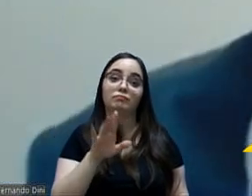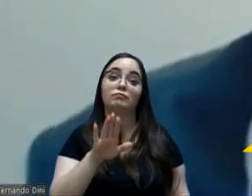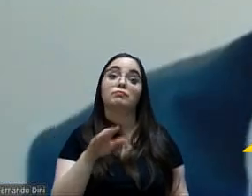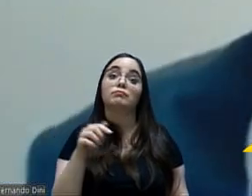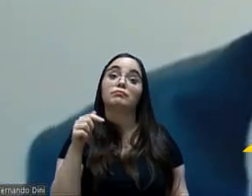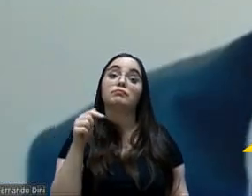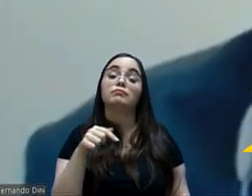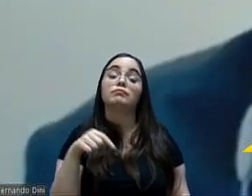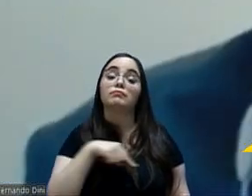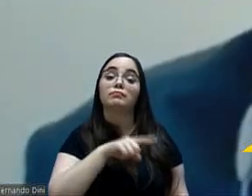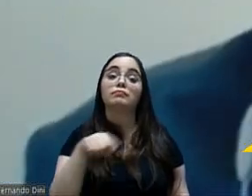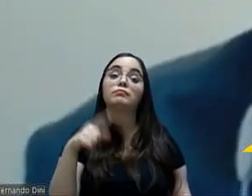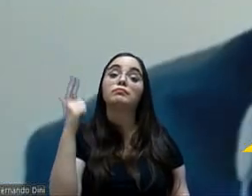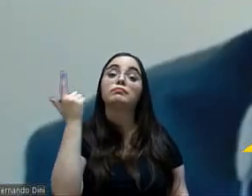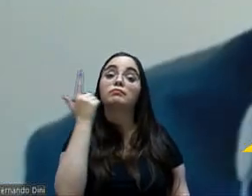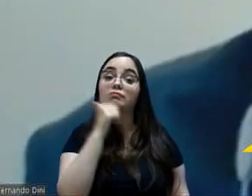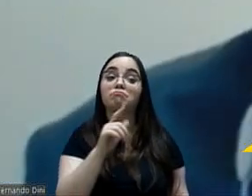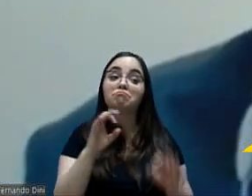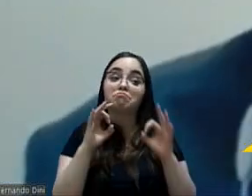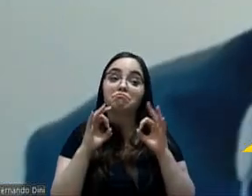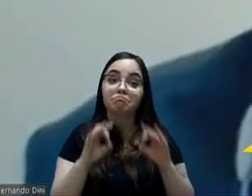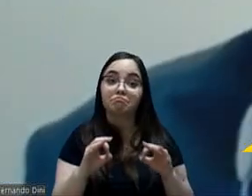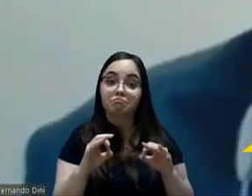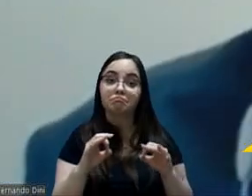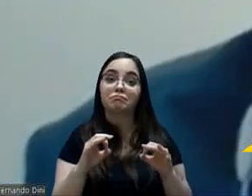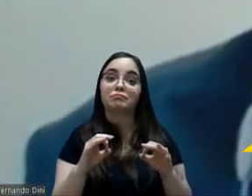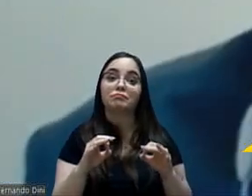luta, ela só se torna realmente